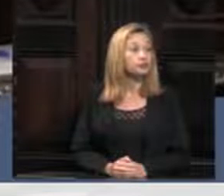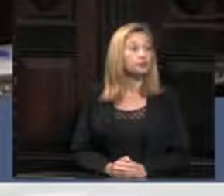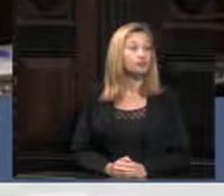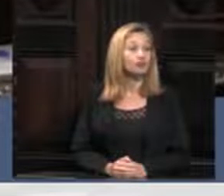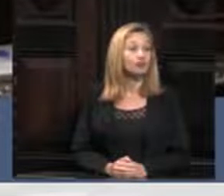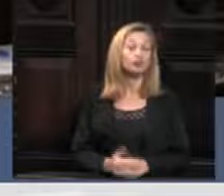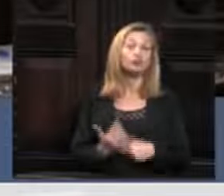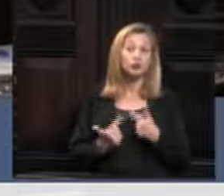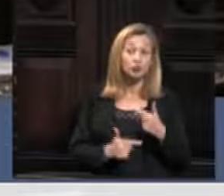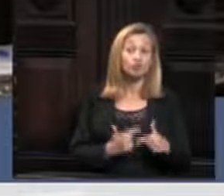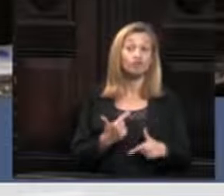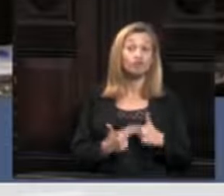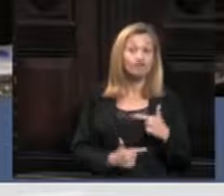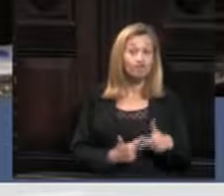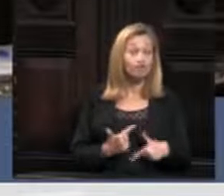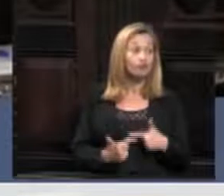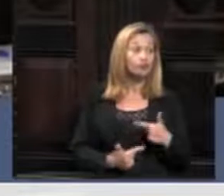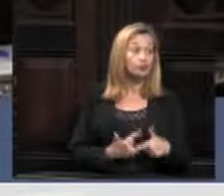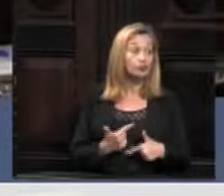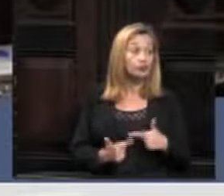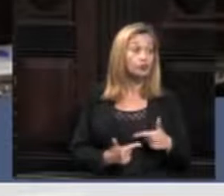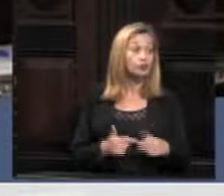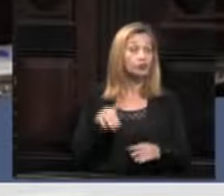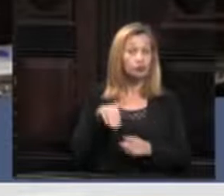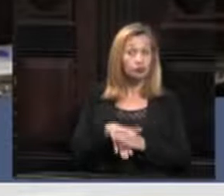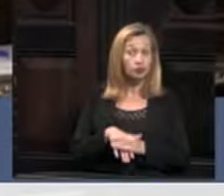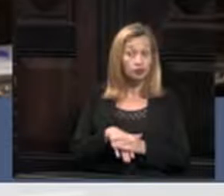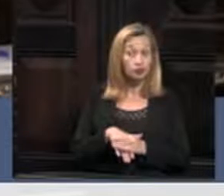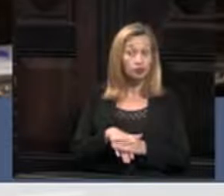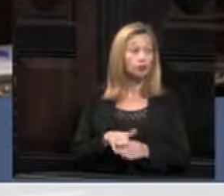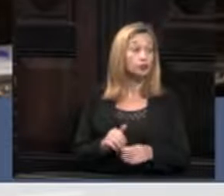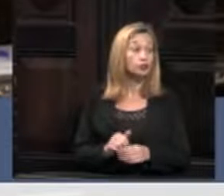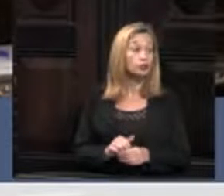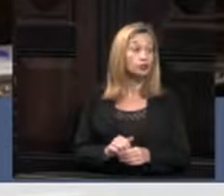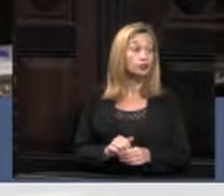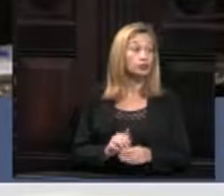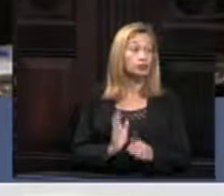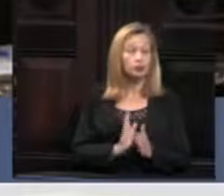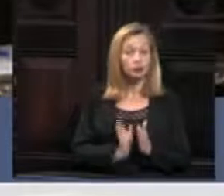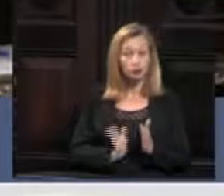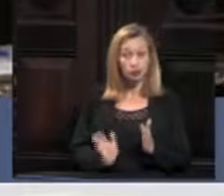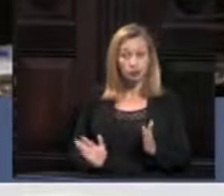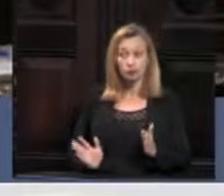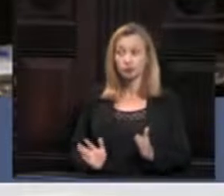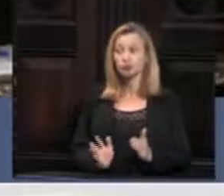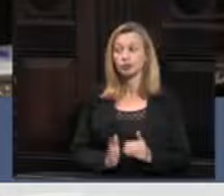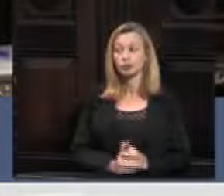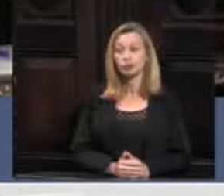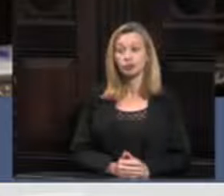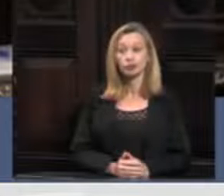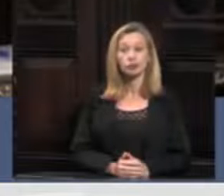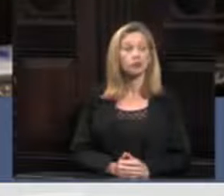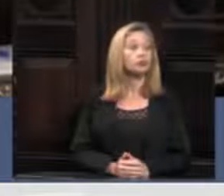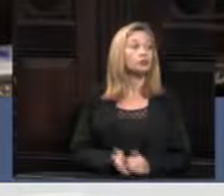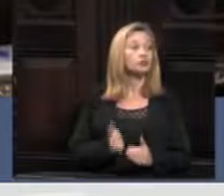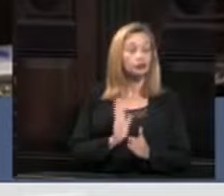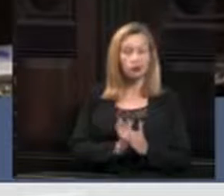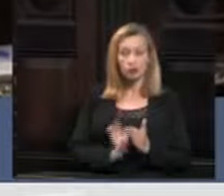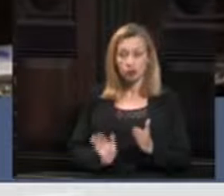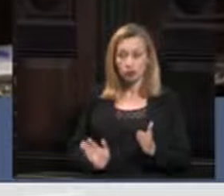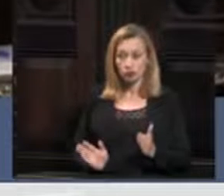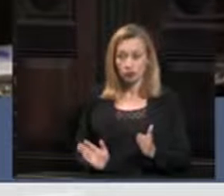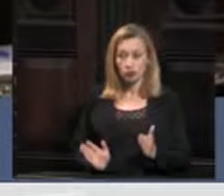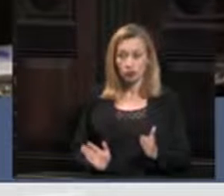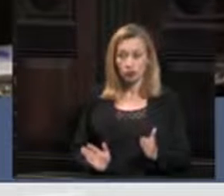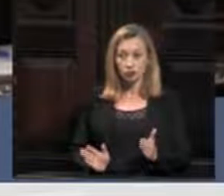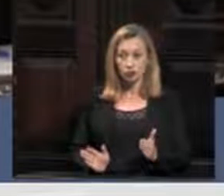regimental. Os votos são apreciados na ordem da publicação, na ordem da aposição do